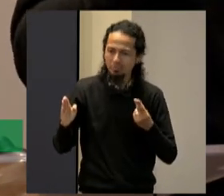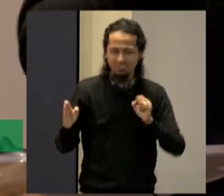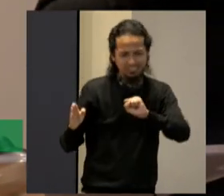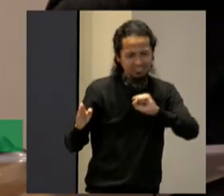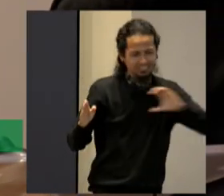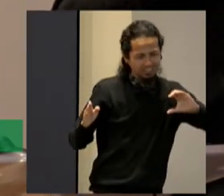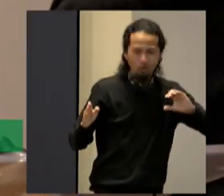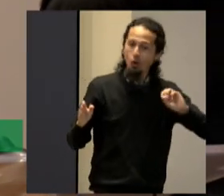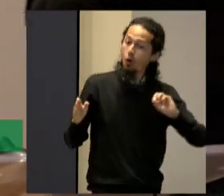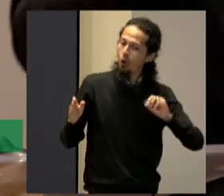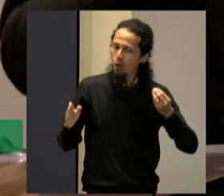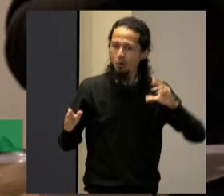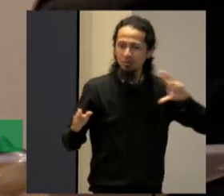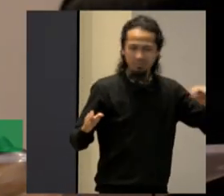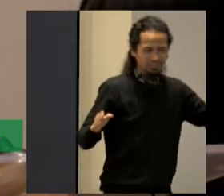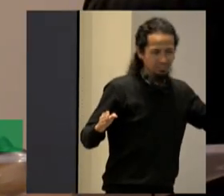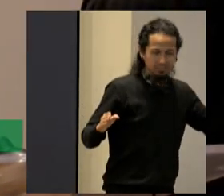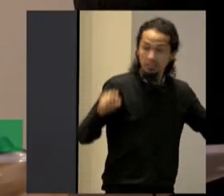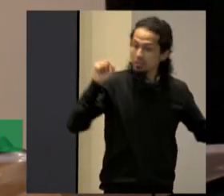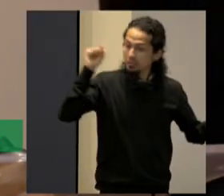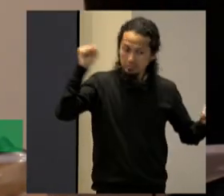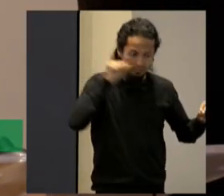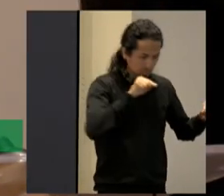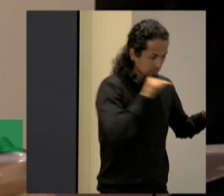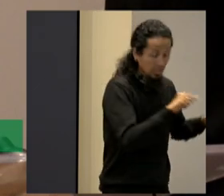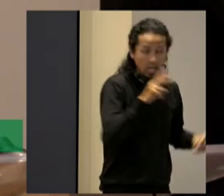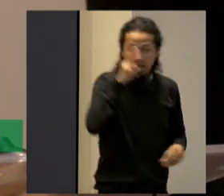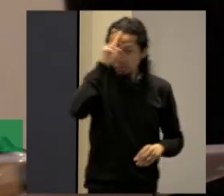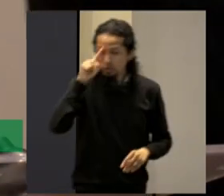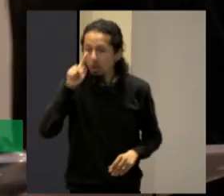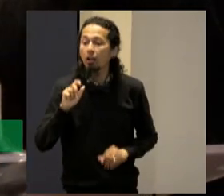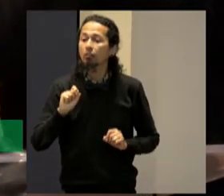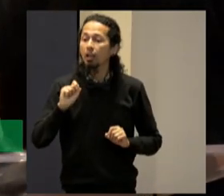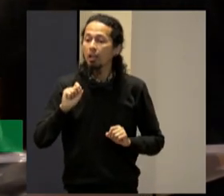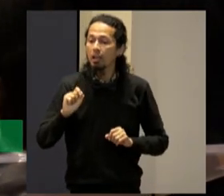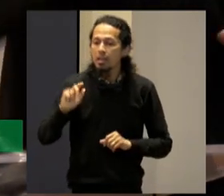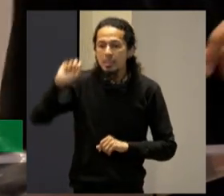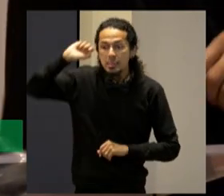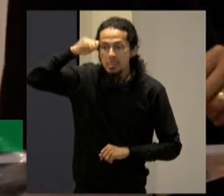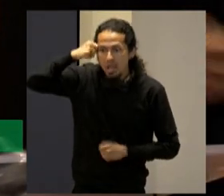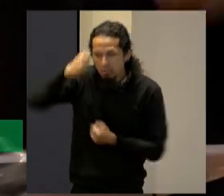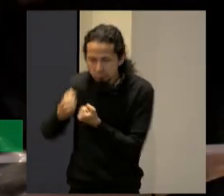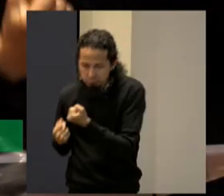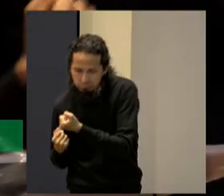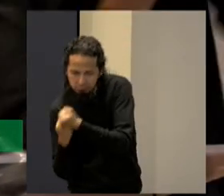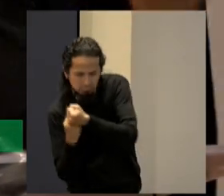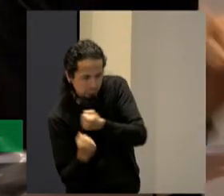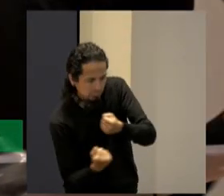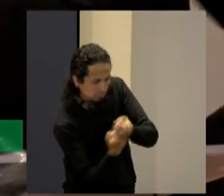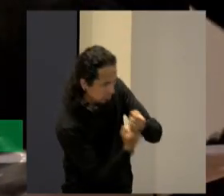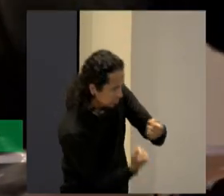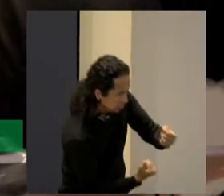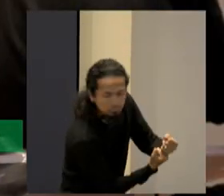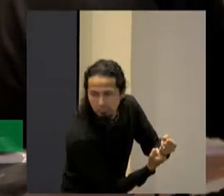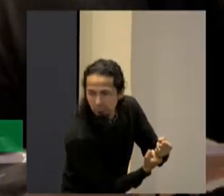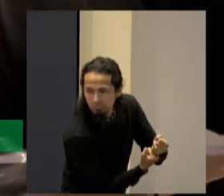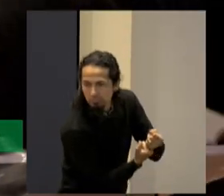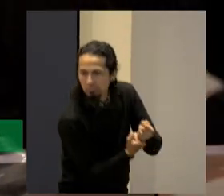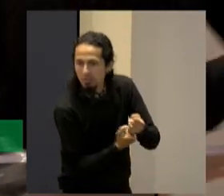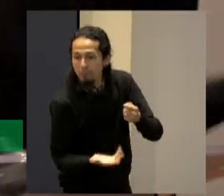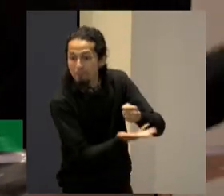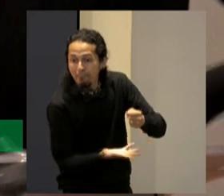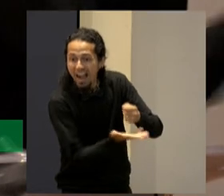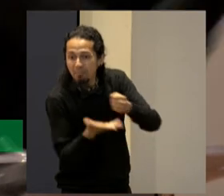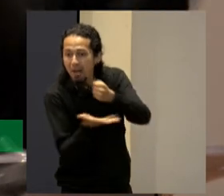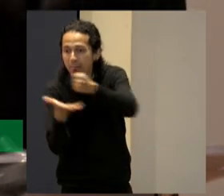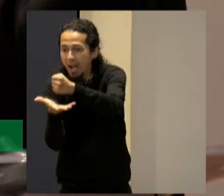que os negros e as negras estruturaram essa sociedade. A ideia de contribuição é uma ideia que